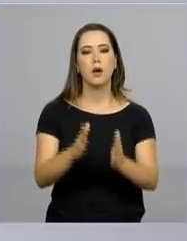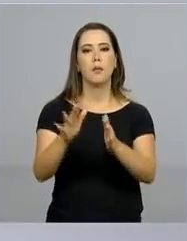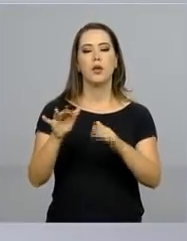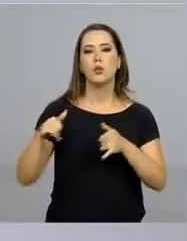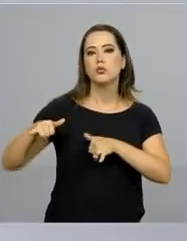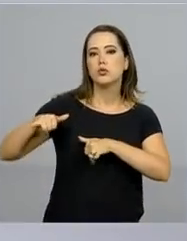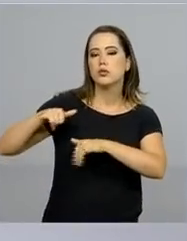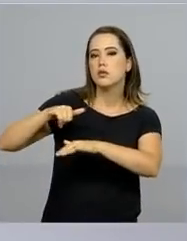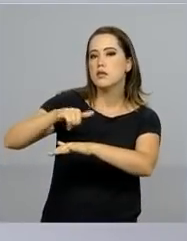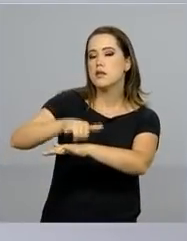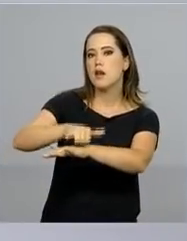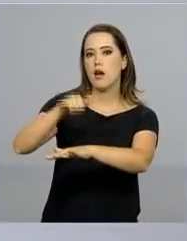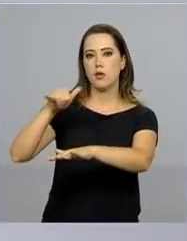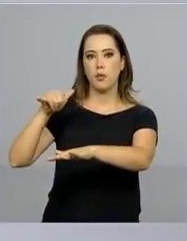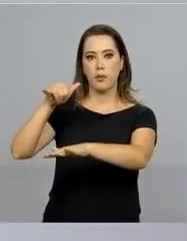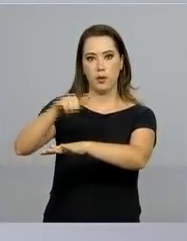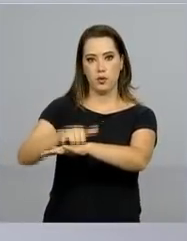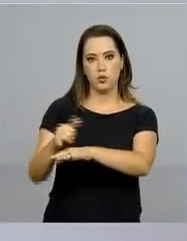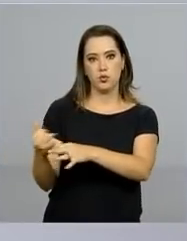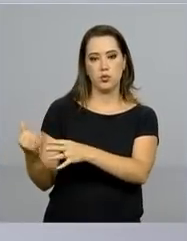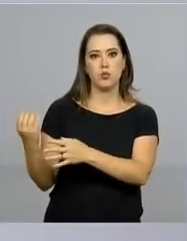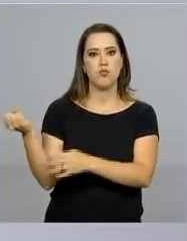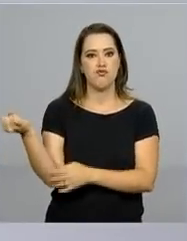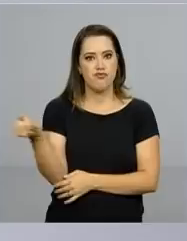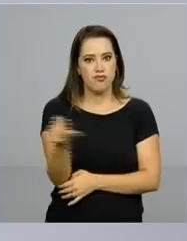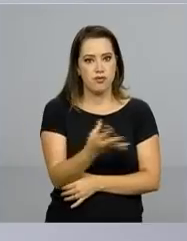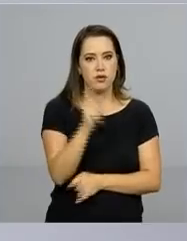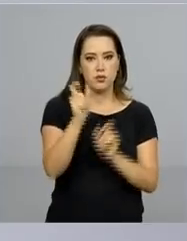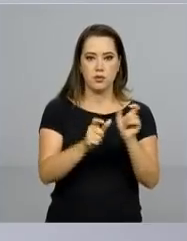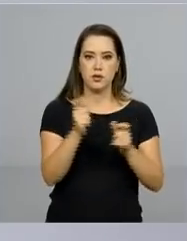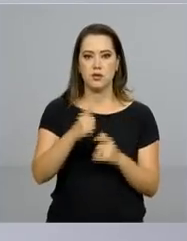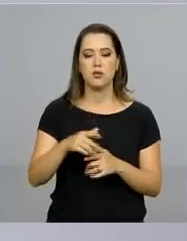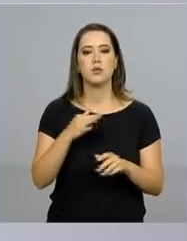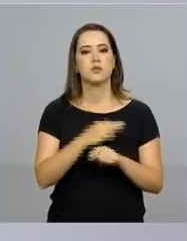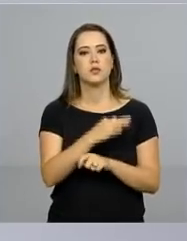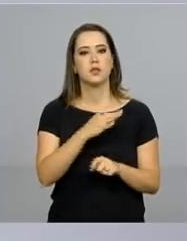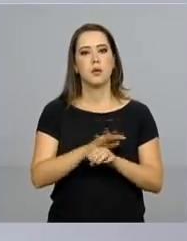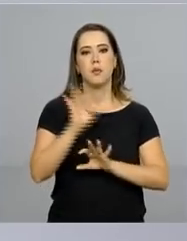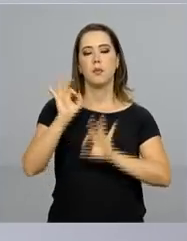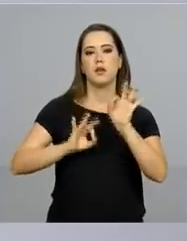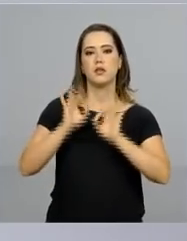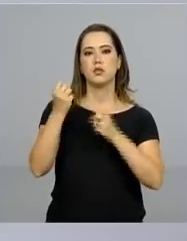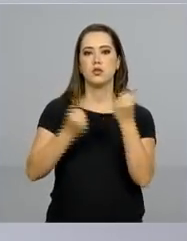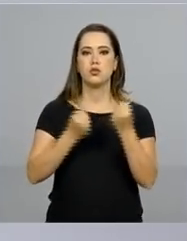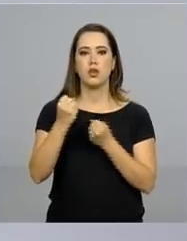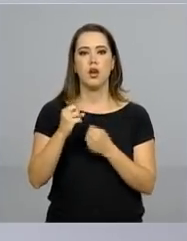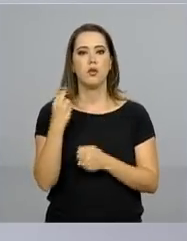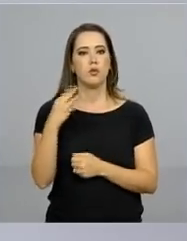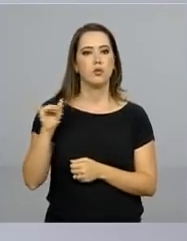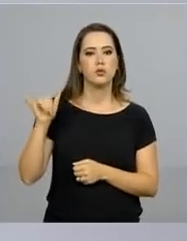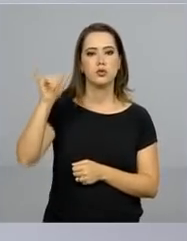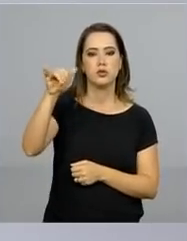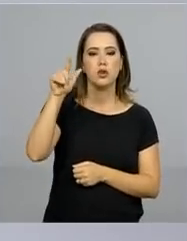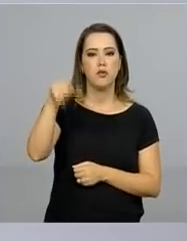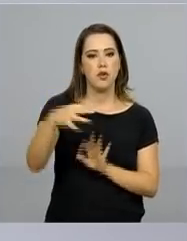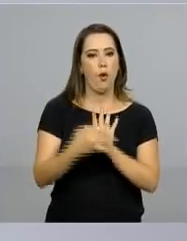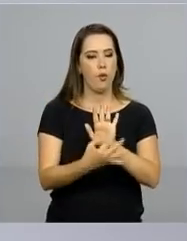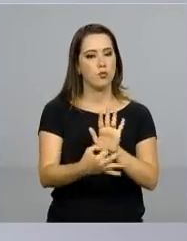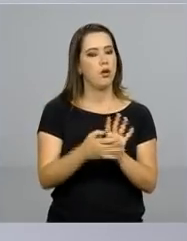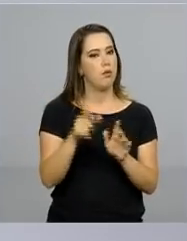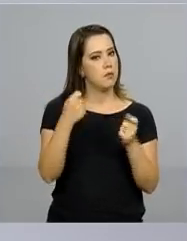Estradas e aeroportos cheios para o feriadão. Planejar a viagem, seja de carro ou de avião, é a dica para